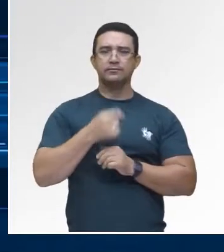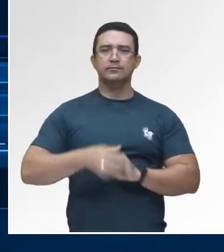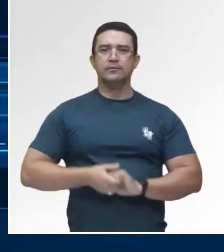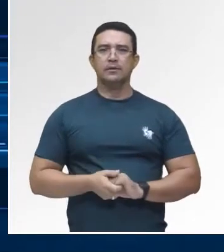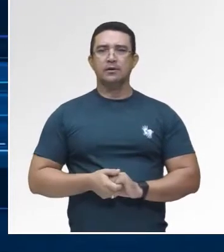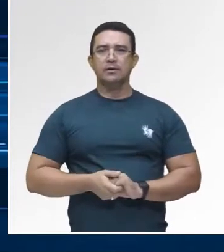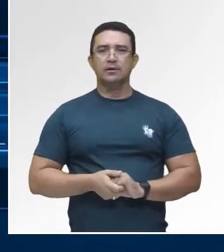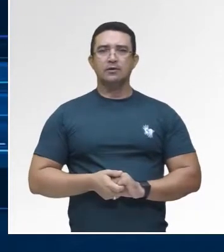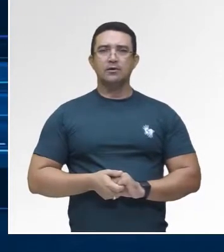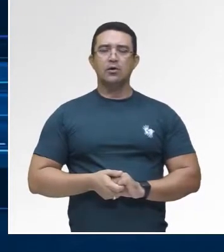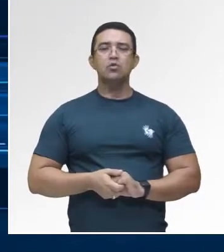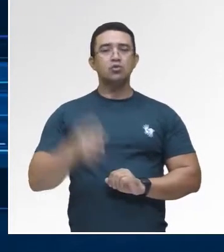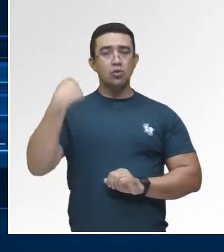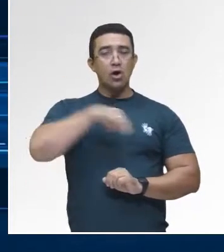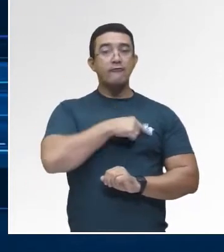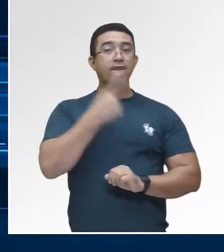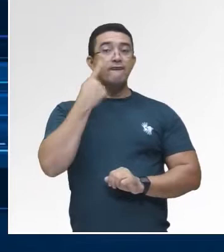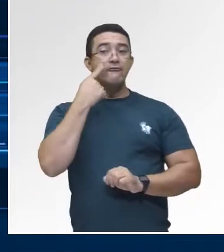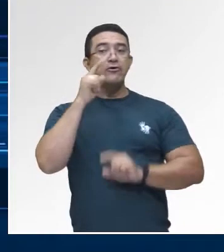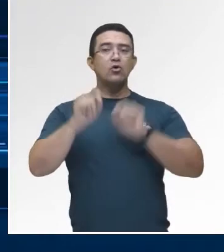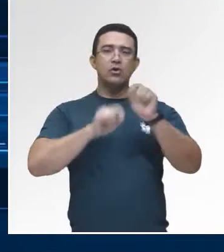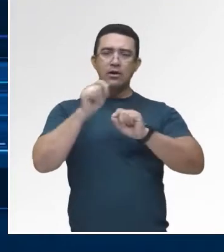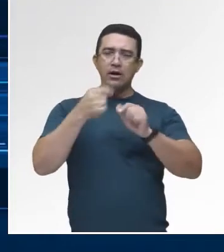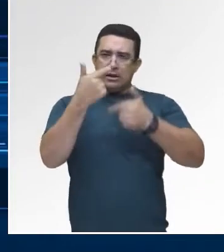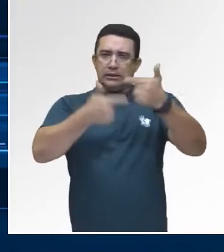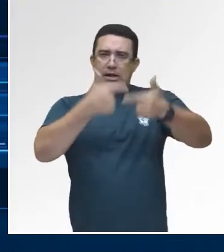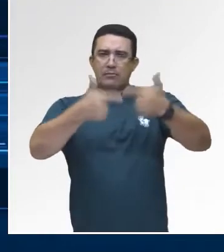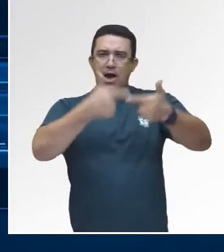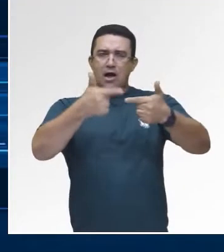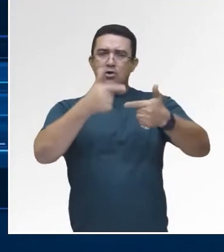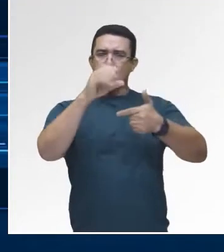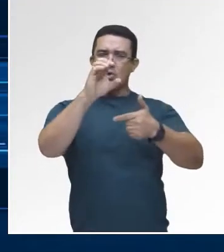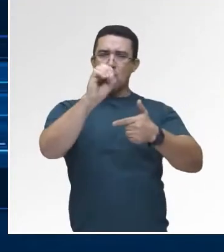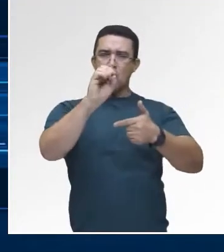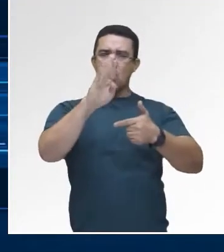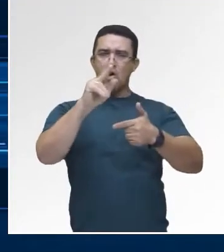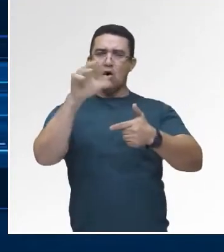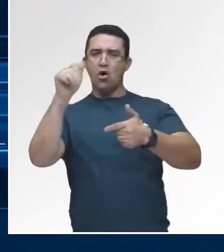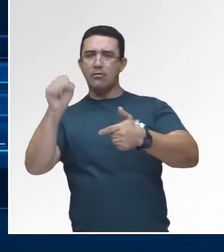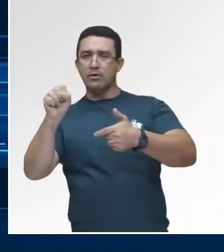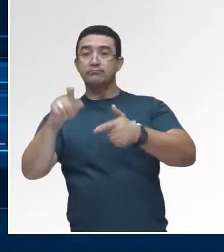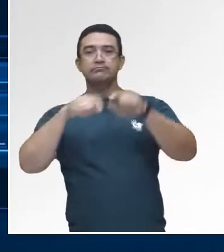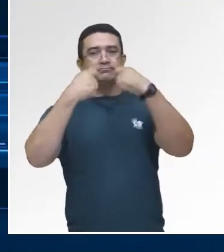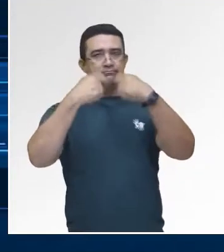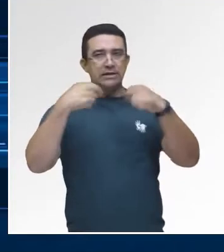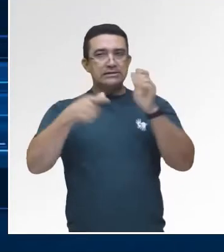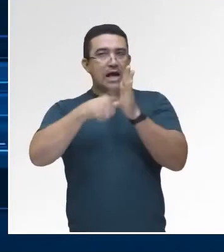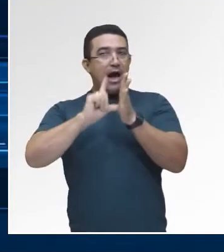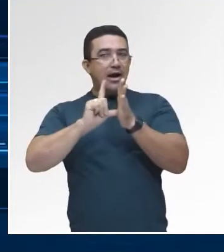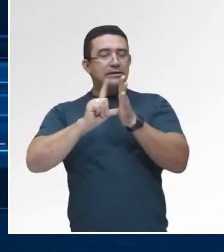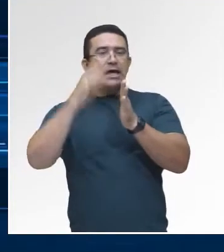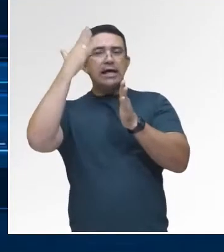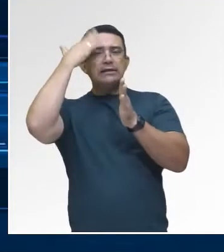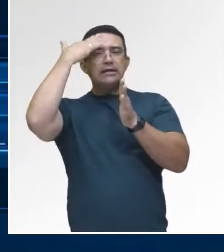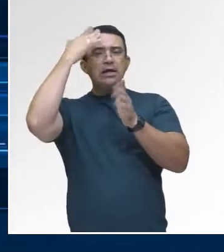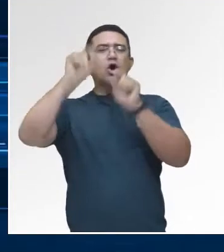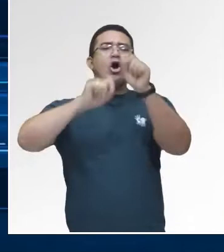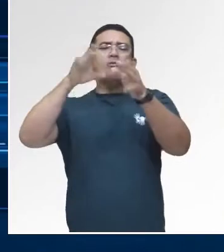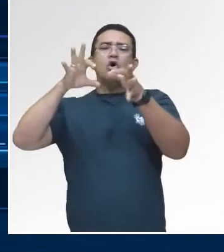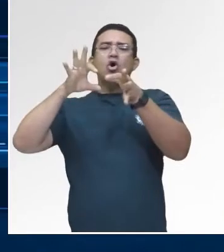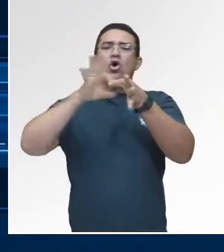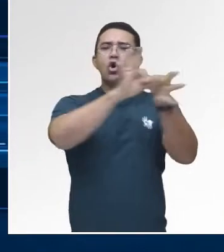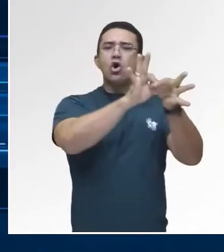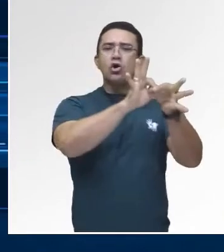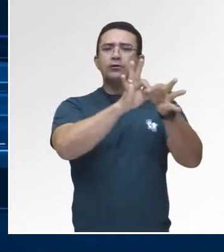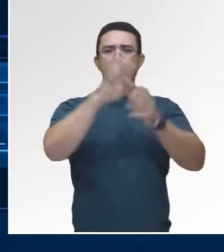imaginarmos e para nós analisarmos essas obras, temos que entender o contexto histórico que esse homem vivia. Como que vivia esse homem